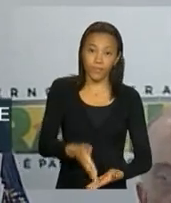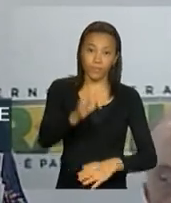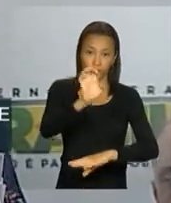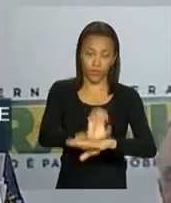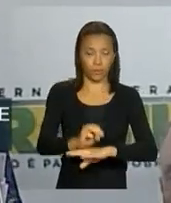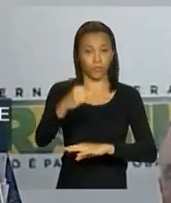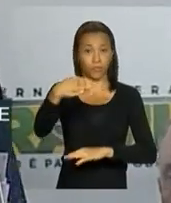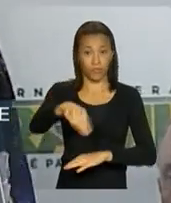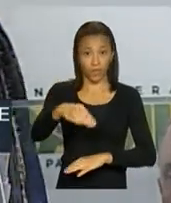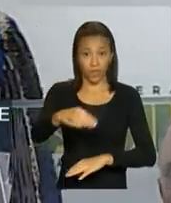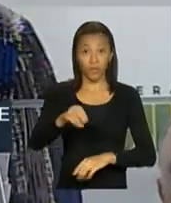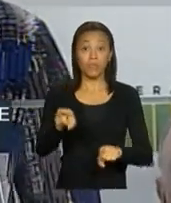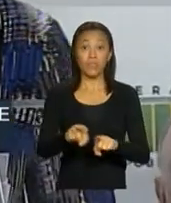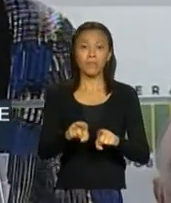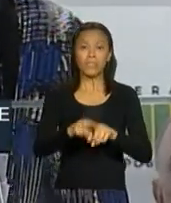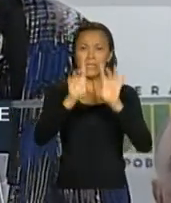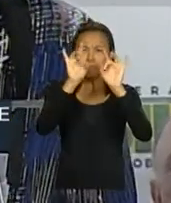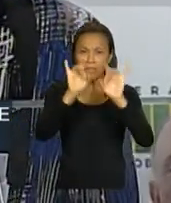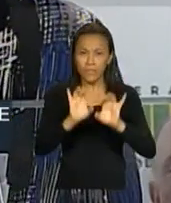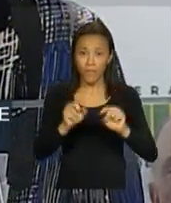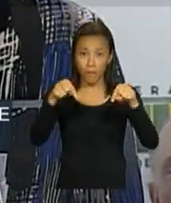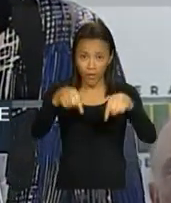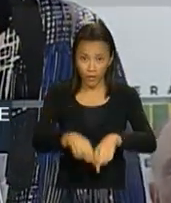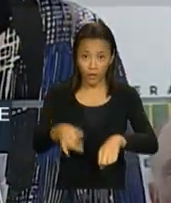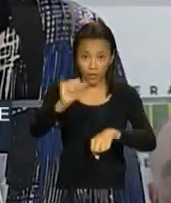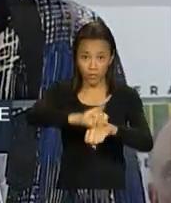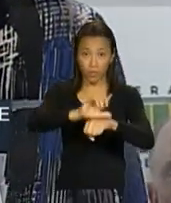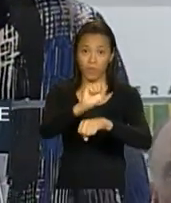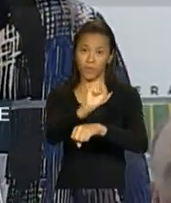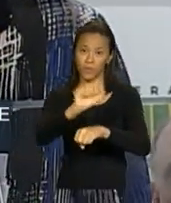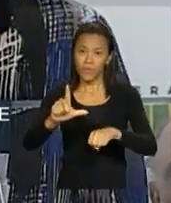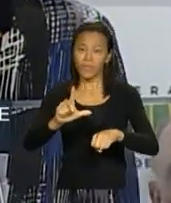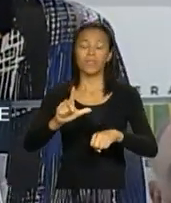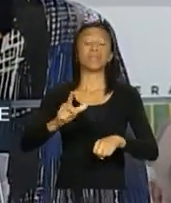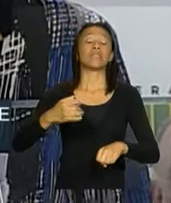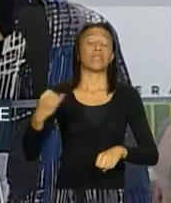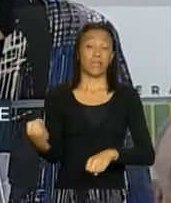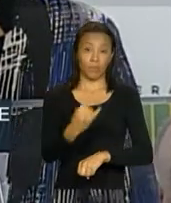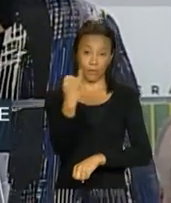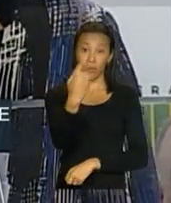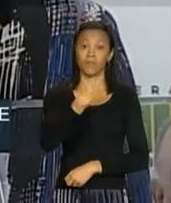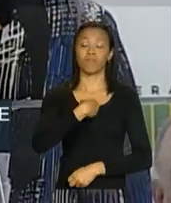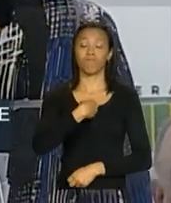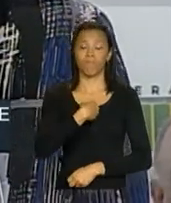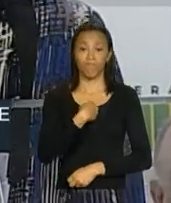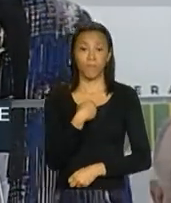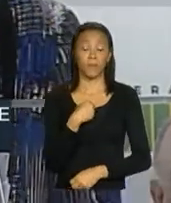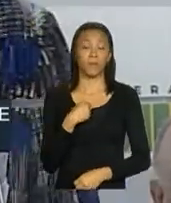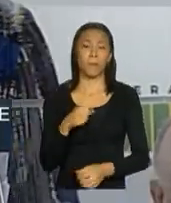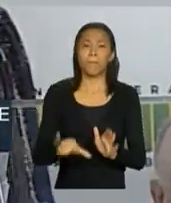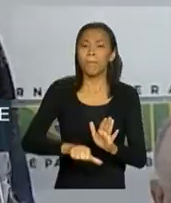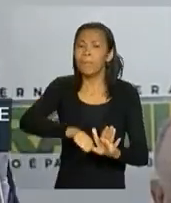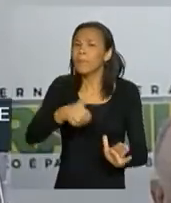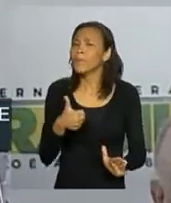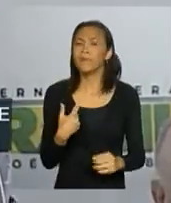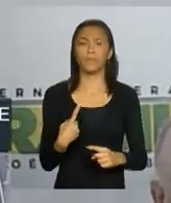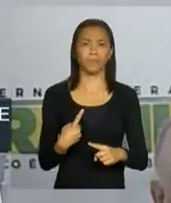e em especial aqui em São Luís é algo muito importante para mim primeiro